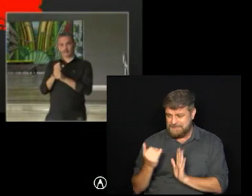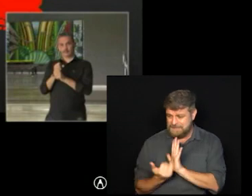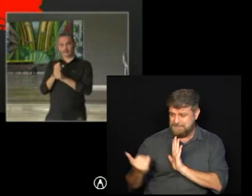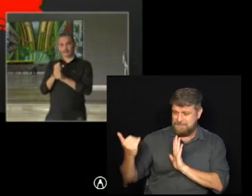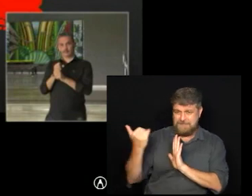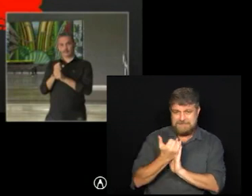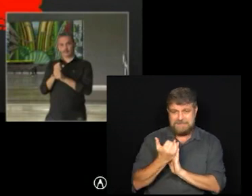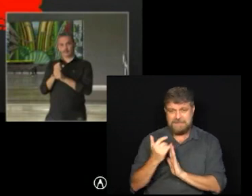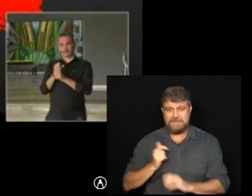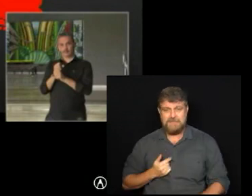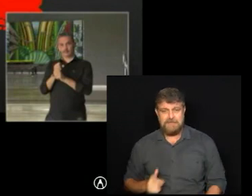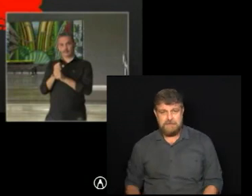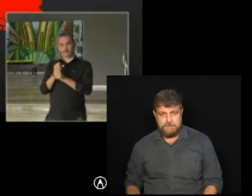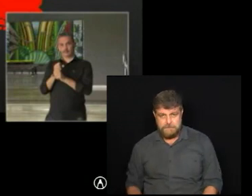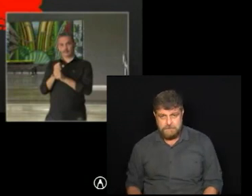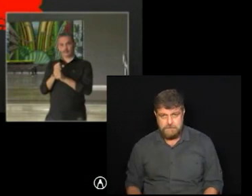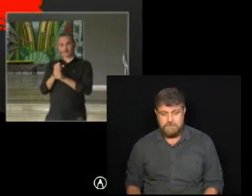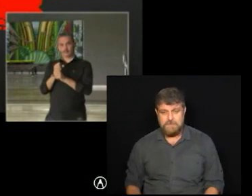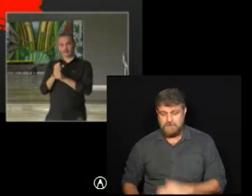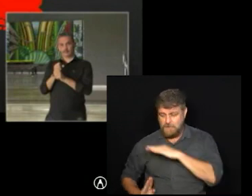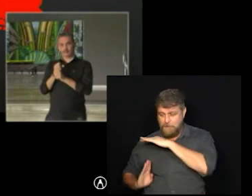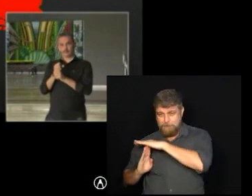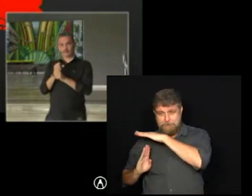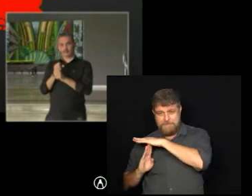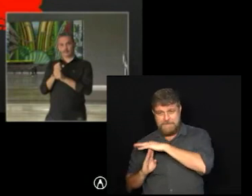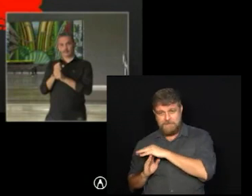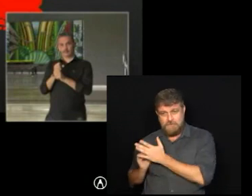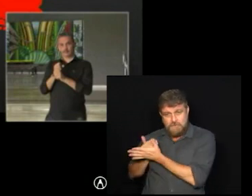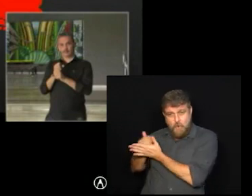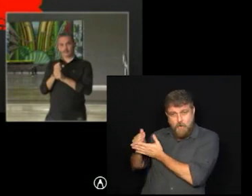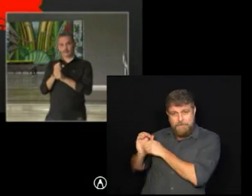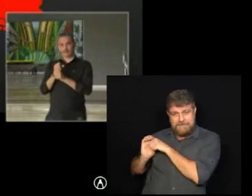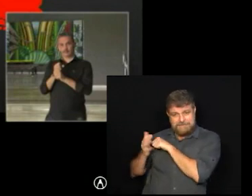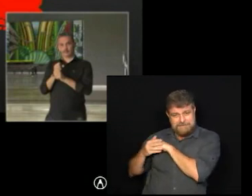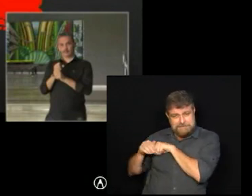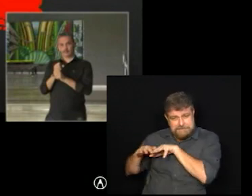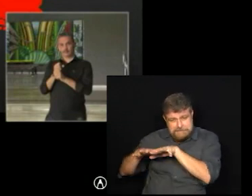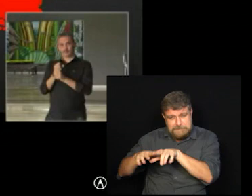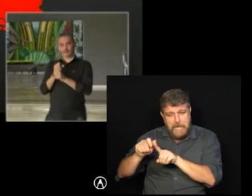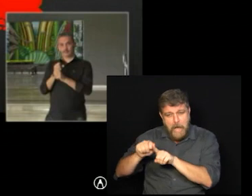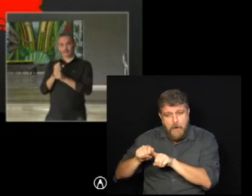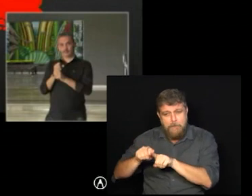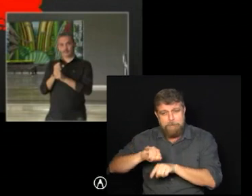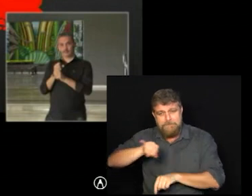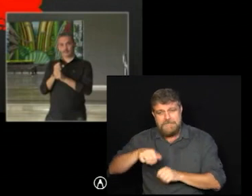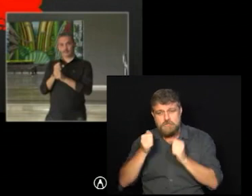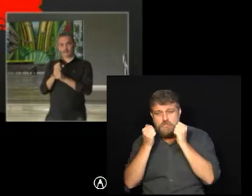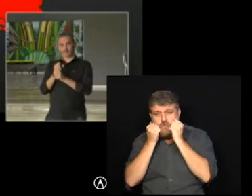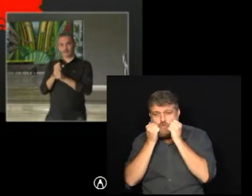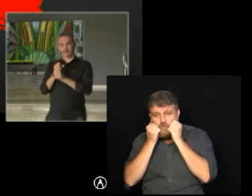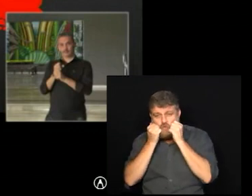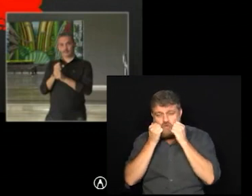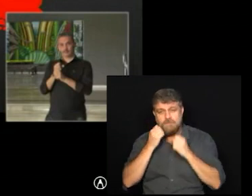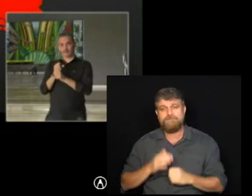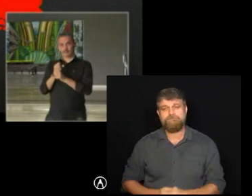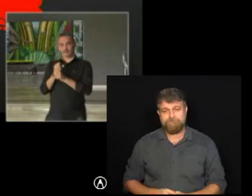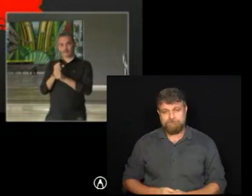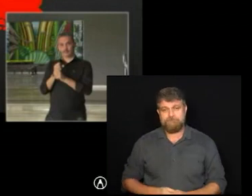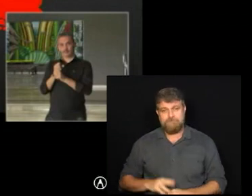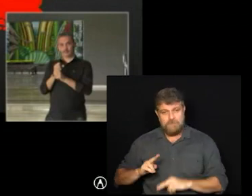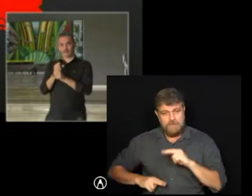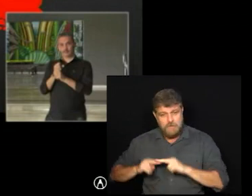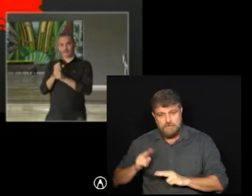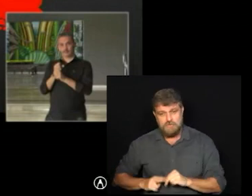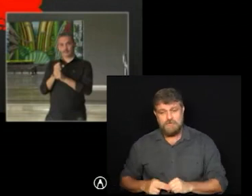maior que o observado no pico da primeira onda, lá no mês de junho e julho de 2020. Por